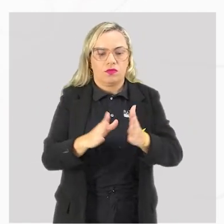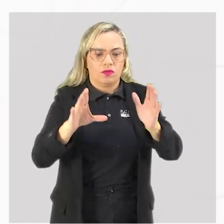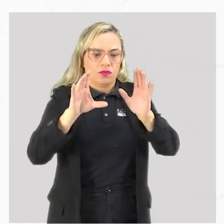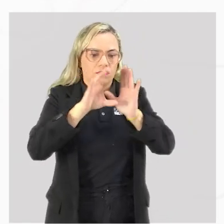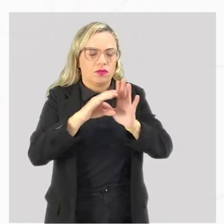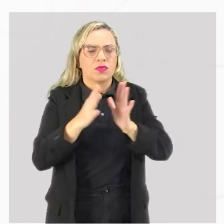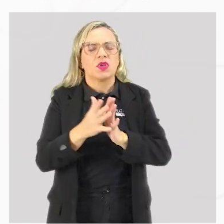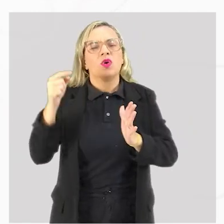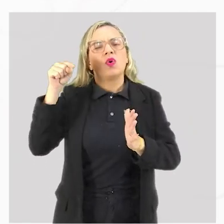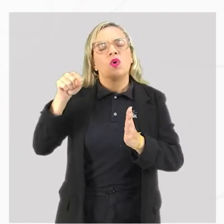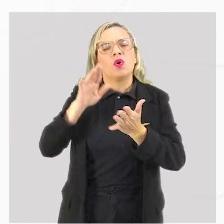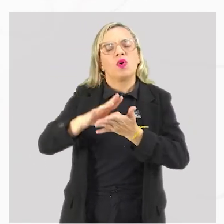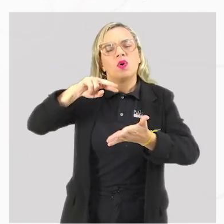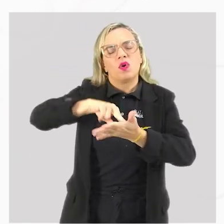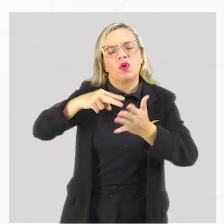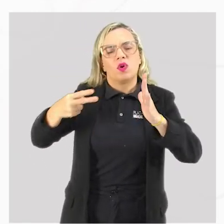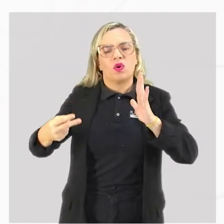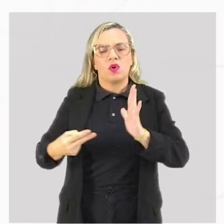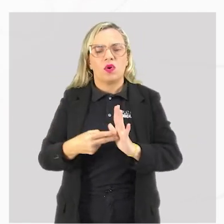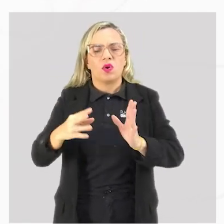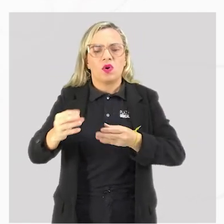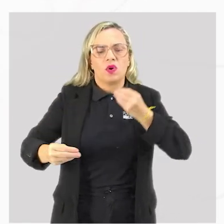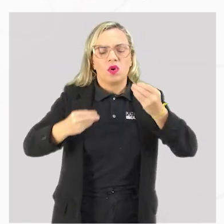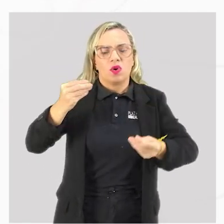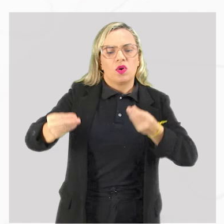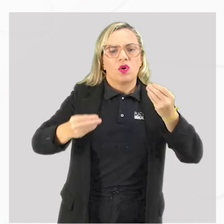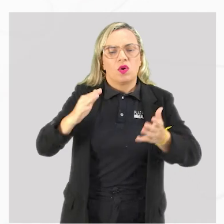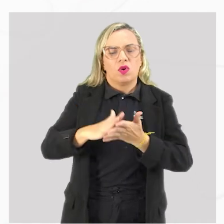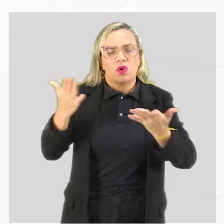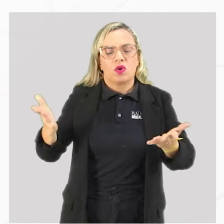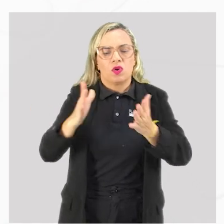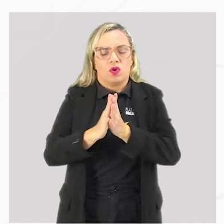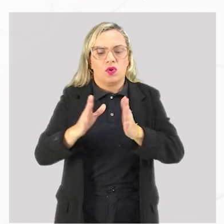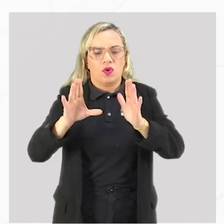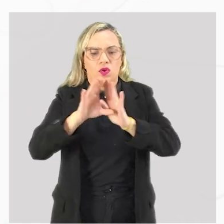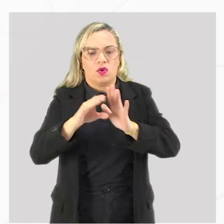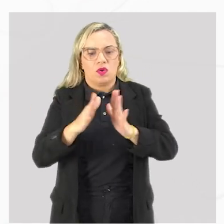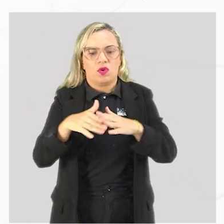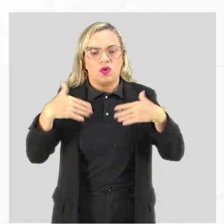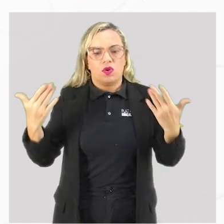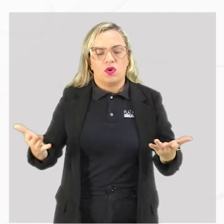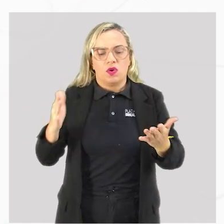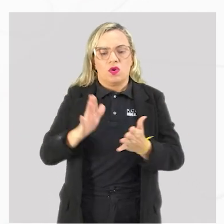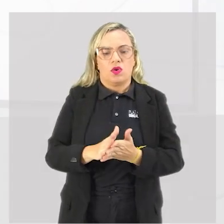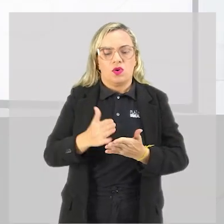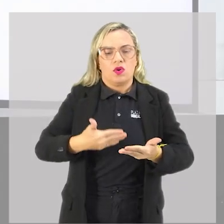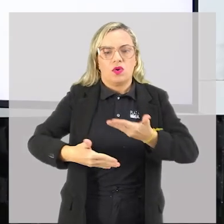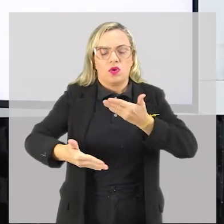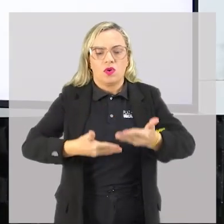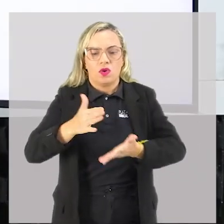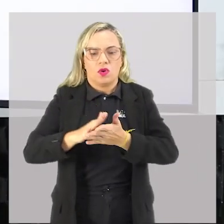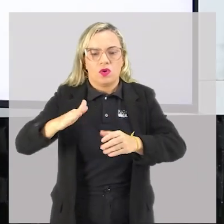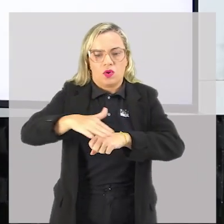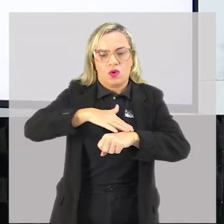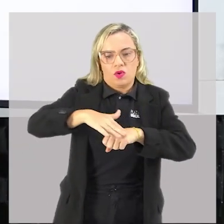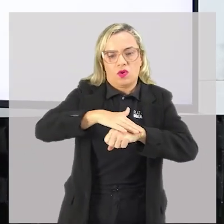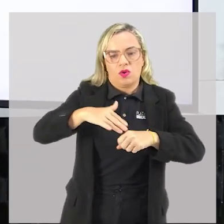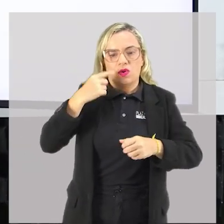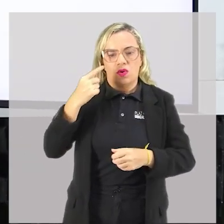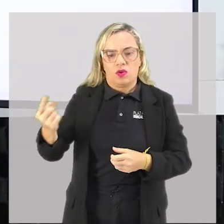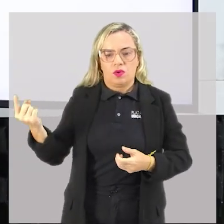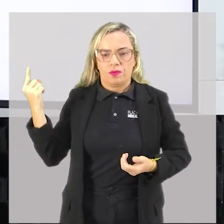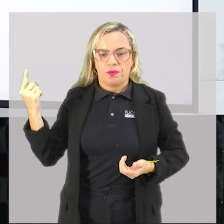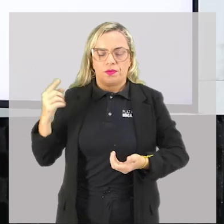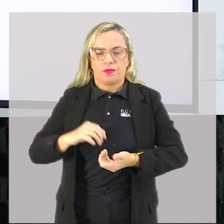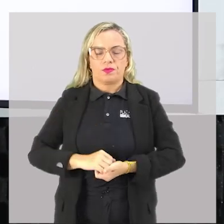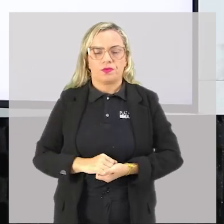definição, né? O que seria uma interview? Como é que você definiria uma entrevista? It's a conversation between two